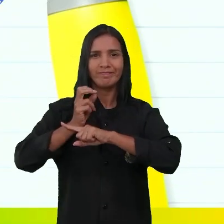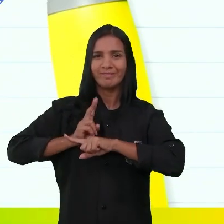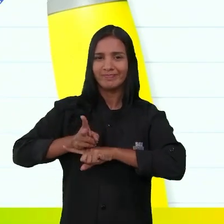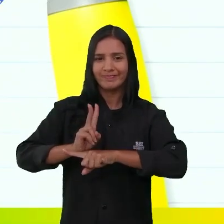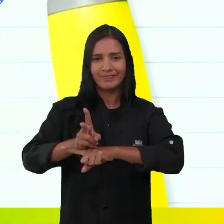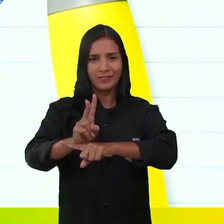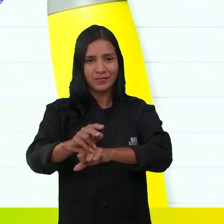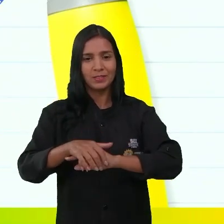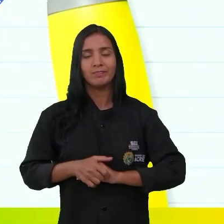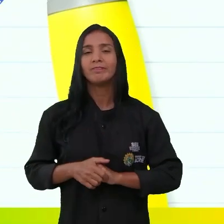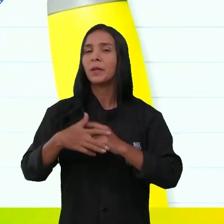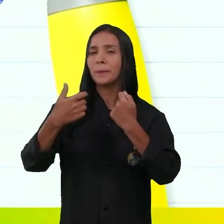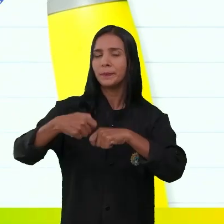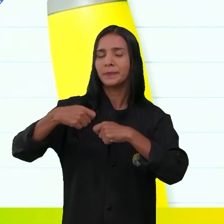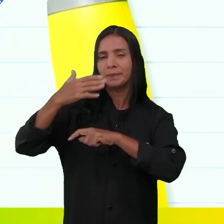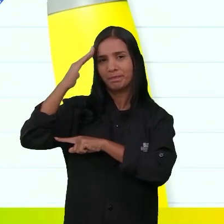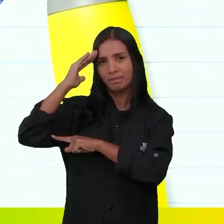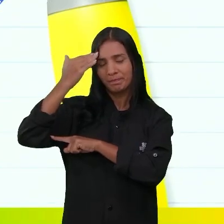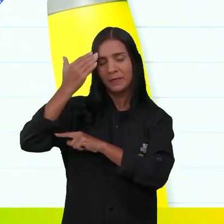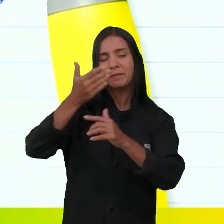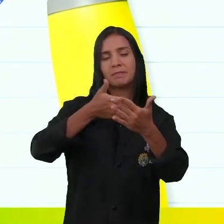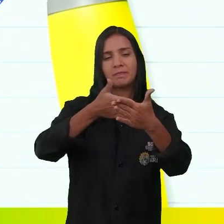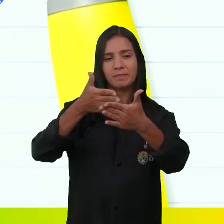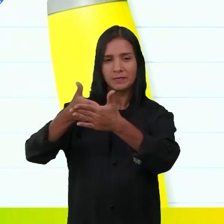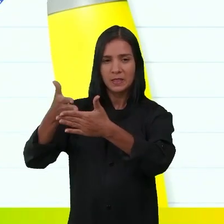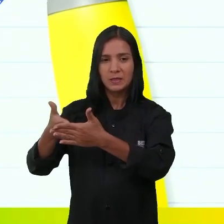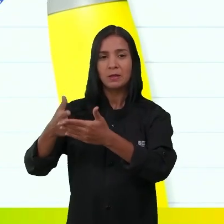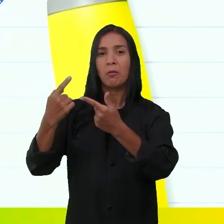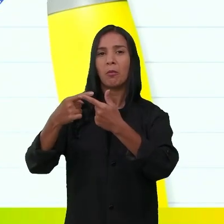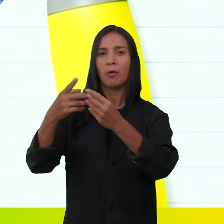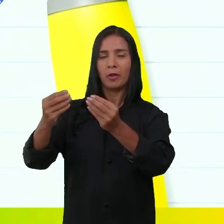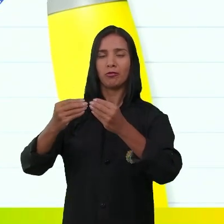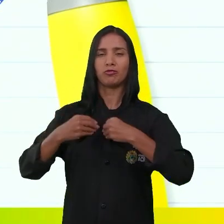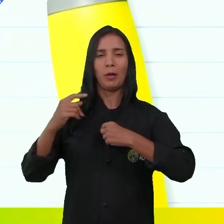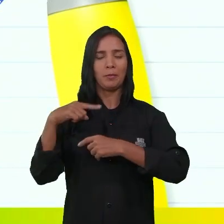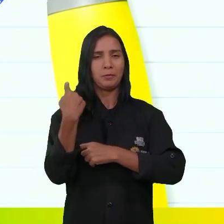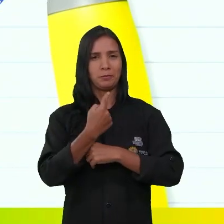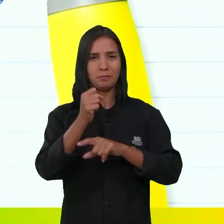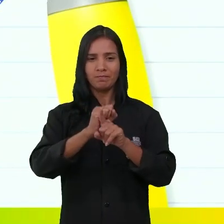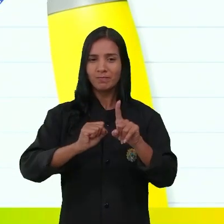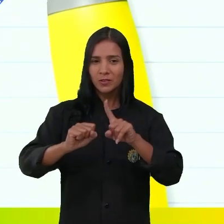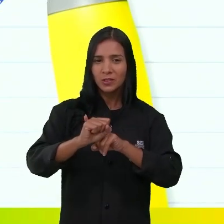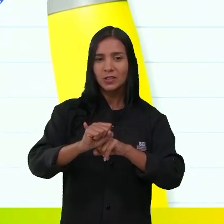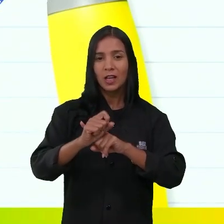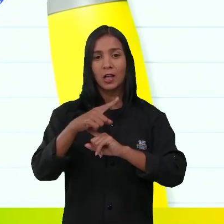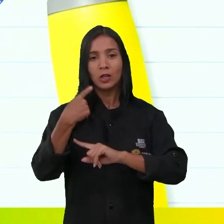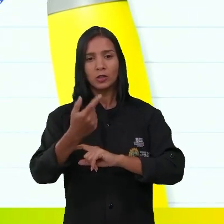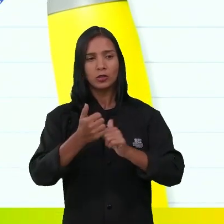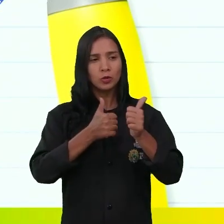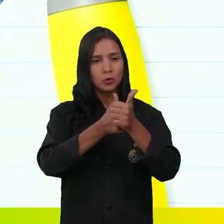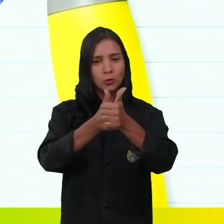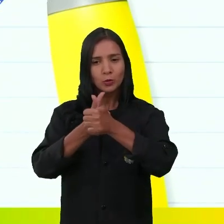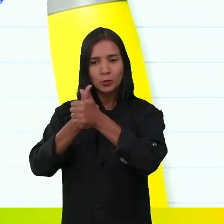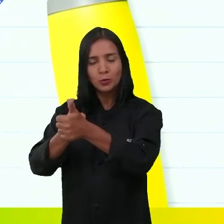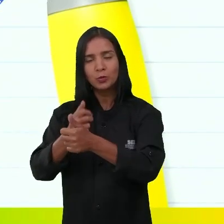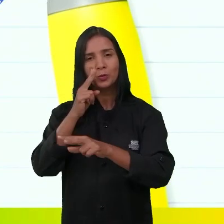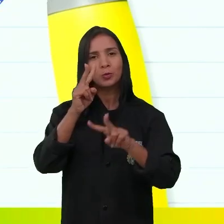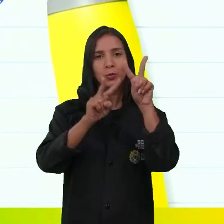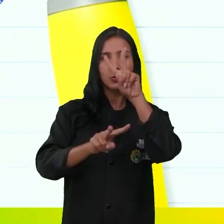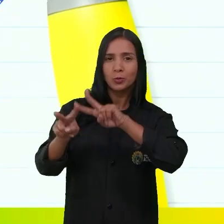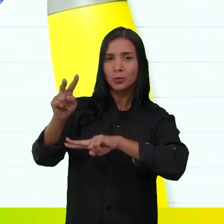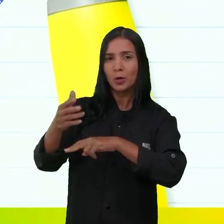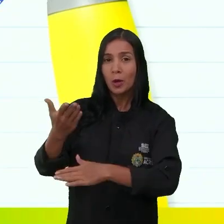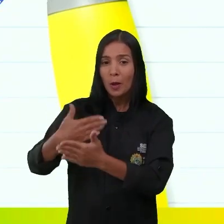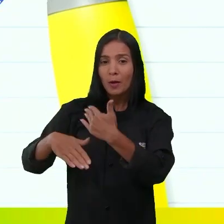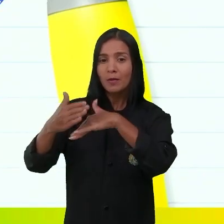esses desafios permite à sociedade acompanhar a evolução tecnológica de